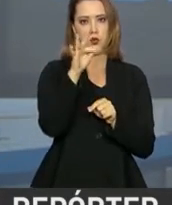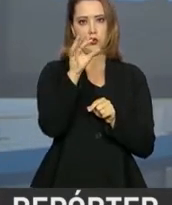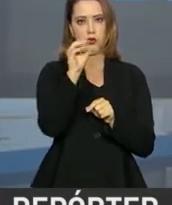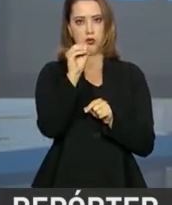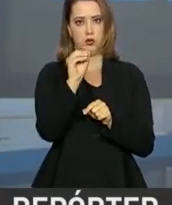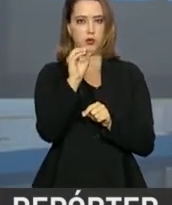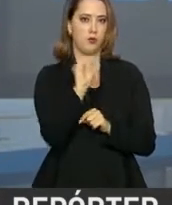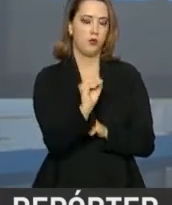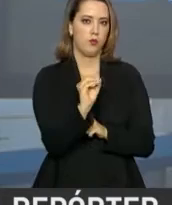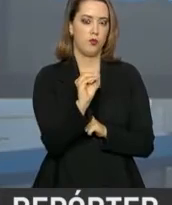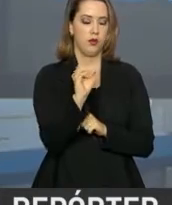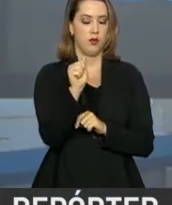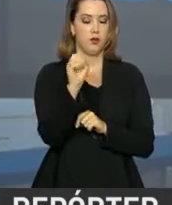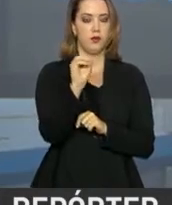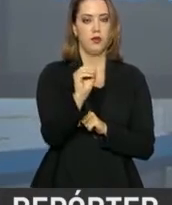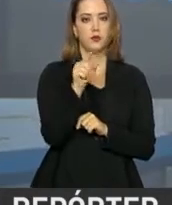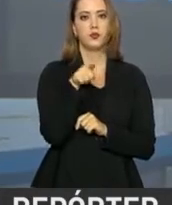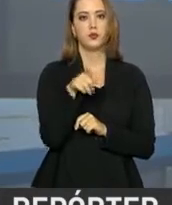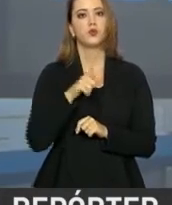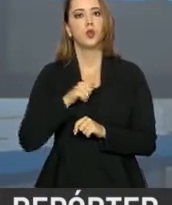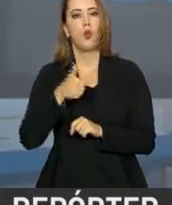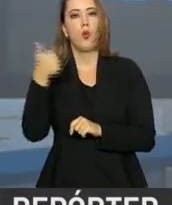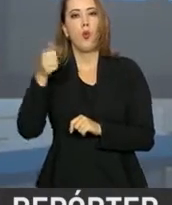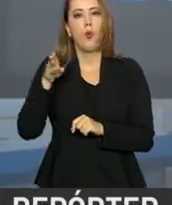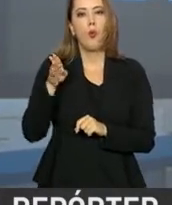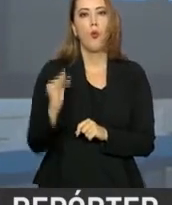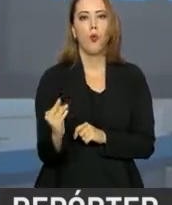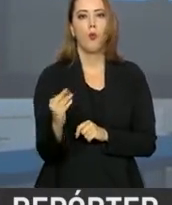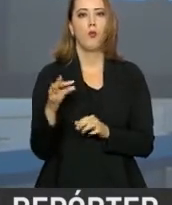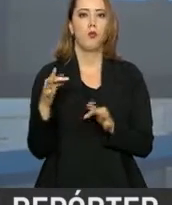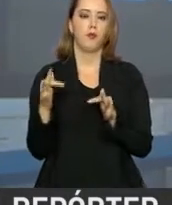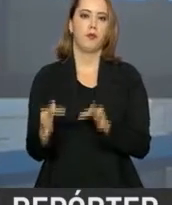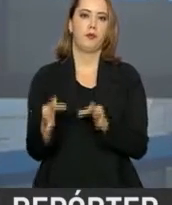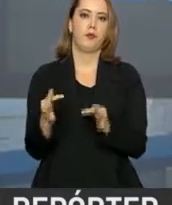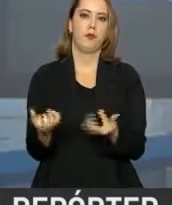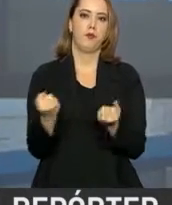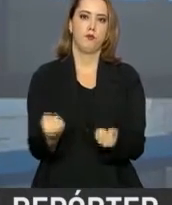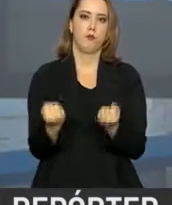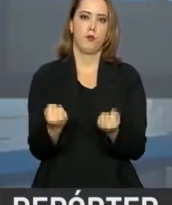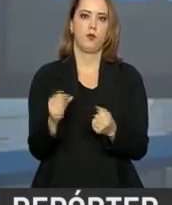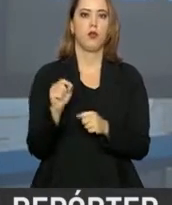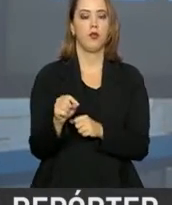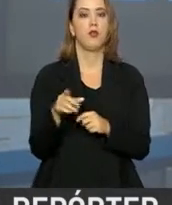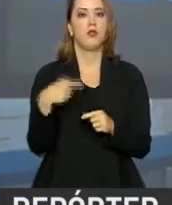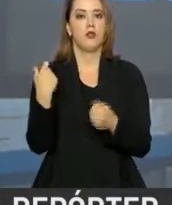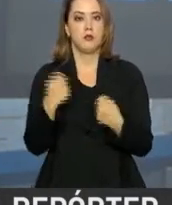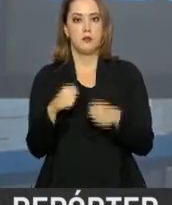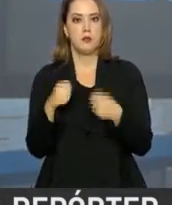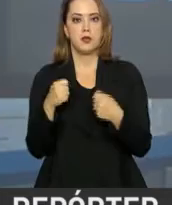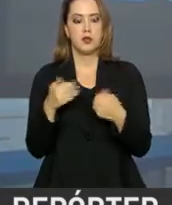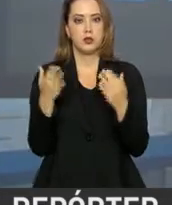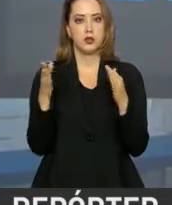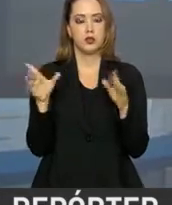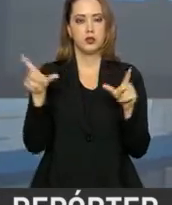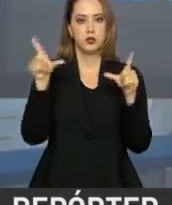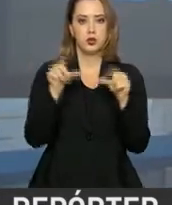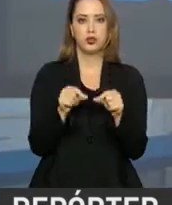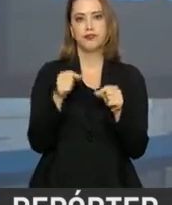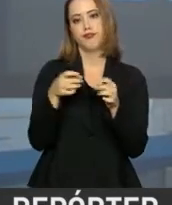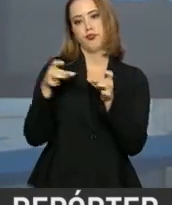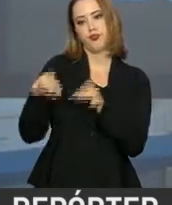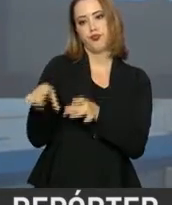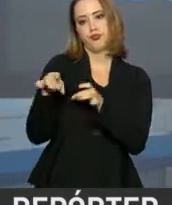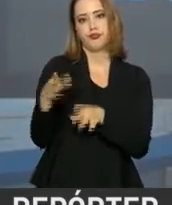mais de um bilhão e meio de toneladas e o desafio é reduzir esse desperdício é o que você vai conferir agora